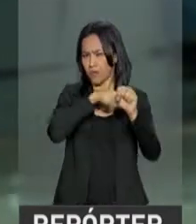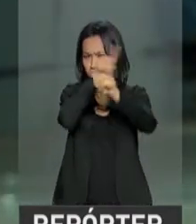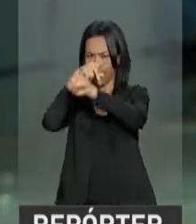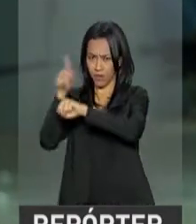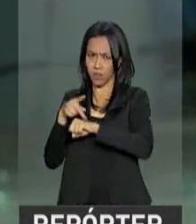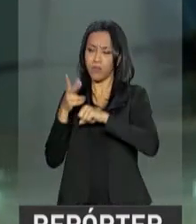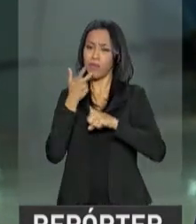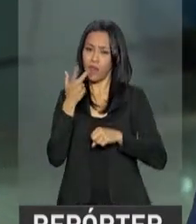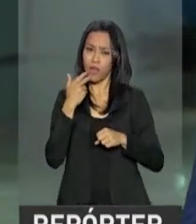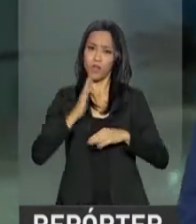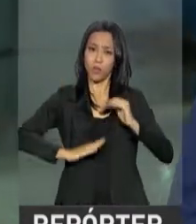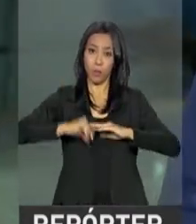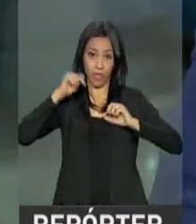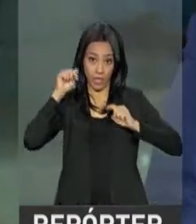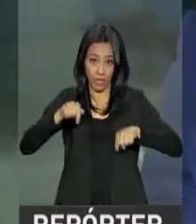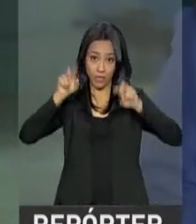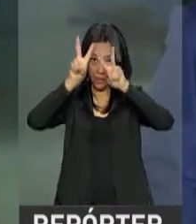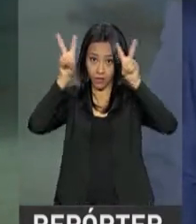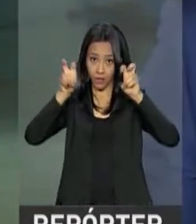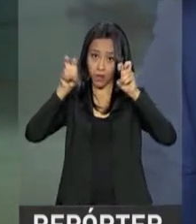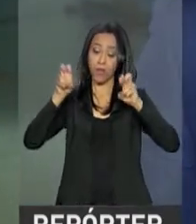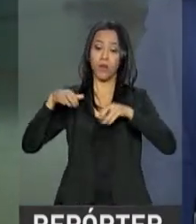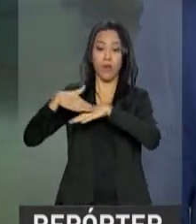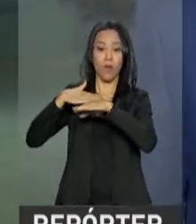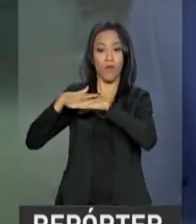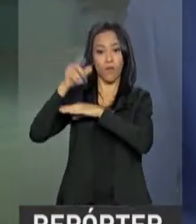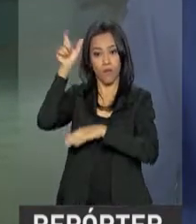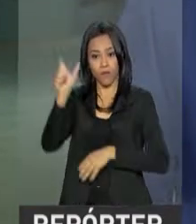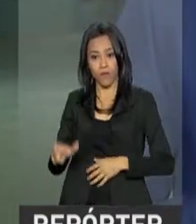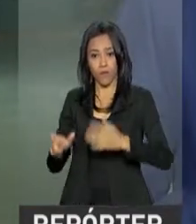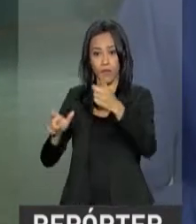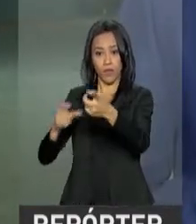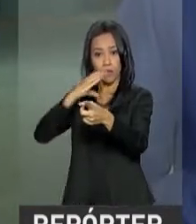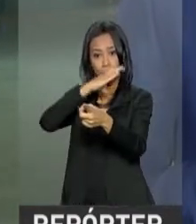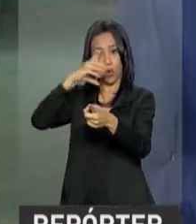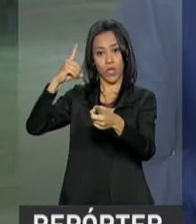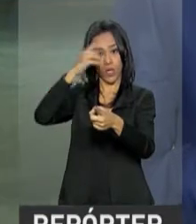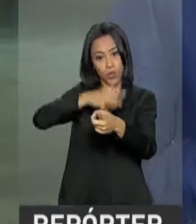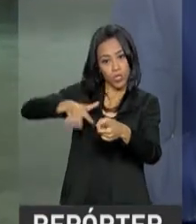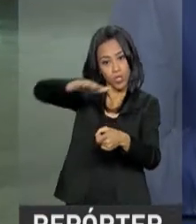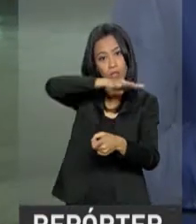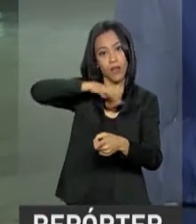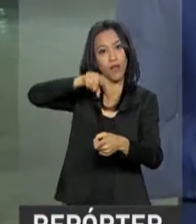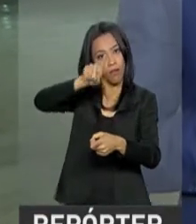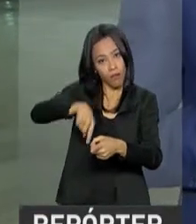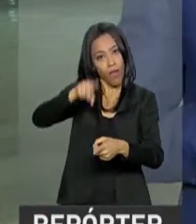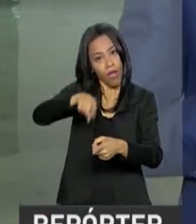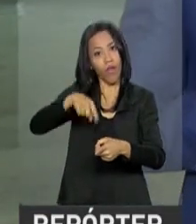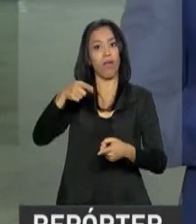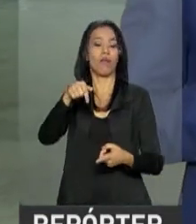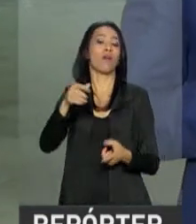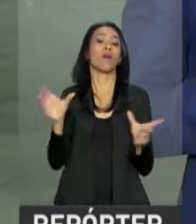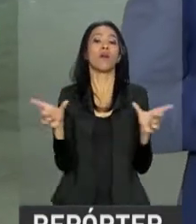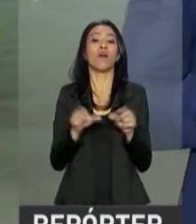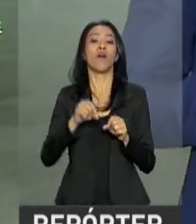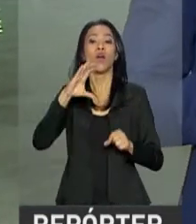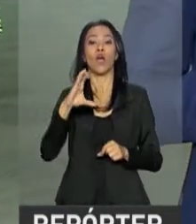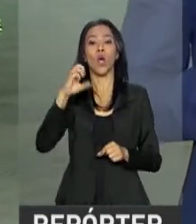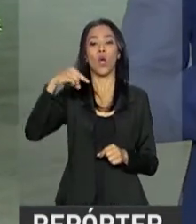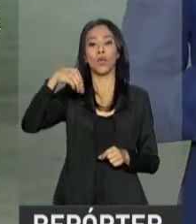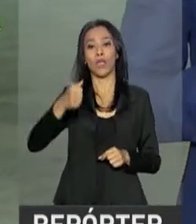esse tema eu converso com o coordenador geral do comitê nacional para os refugiados o conare do ministério da